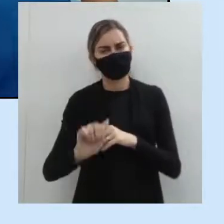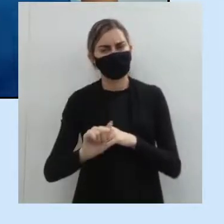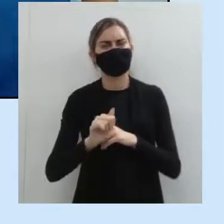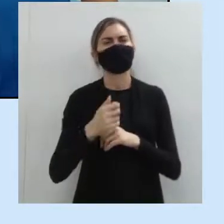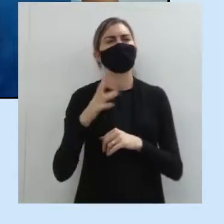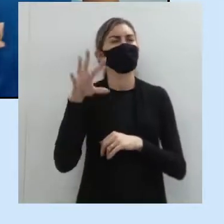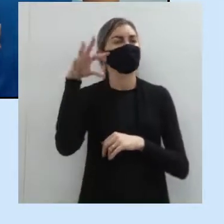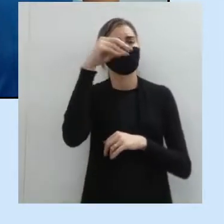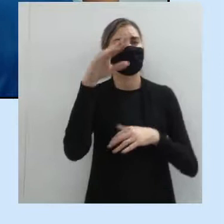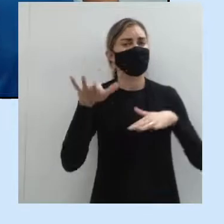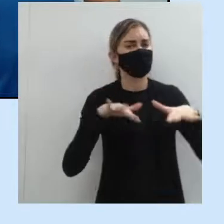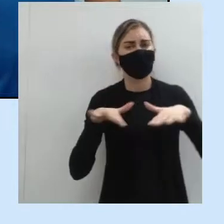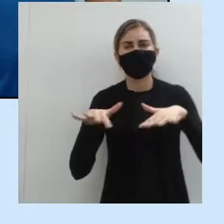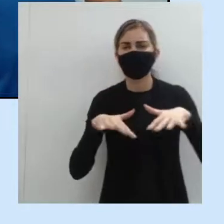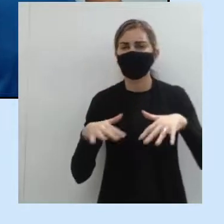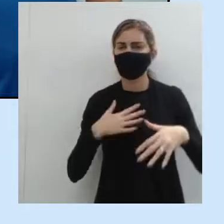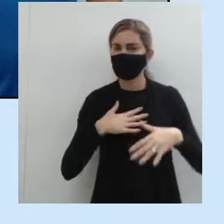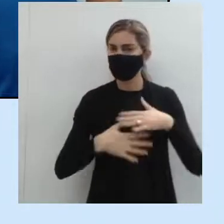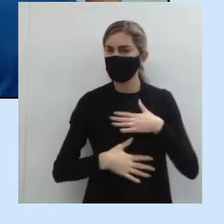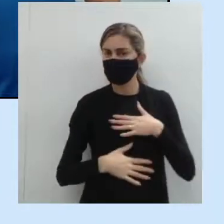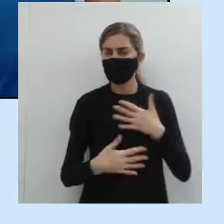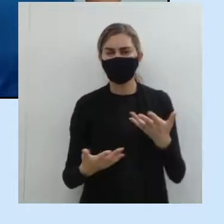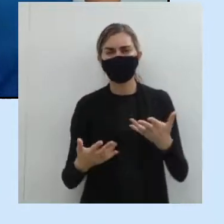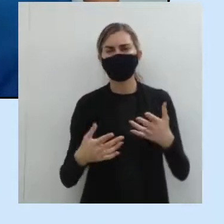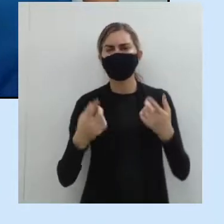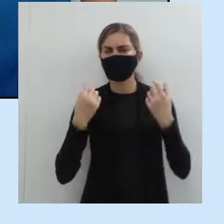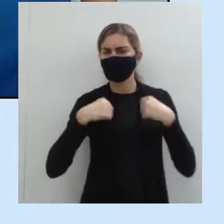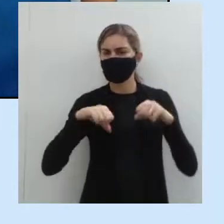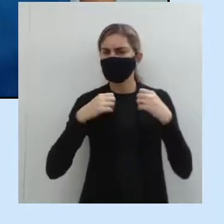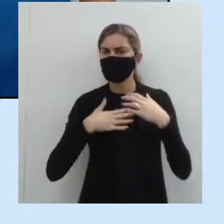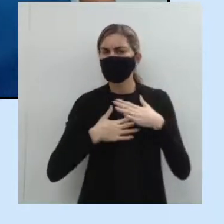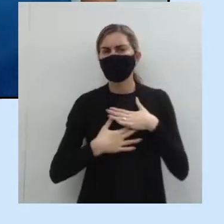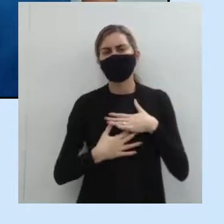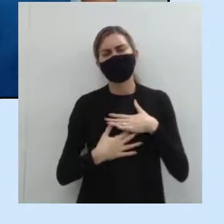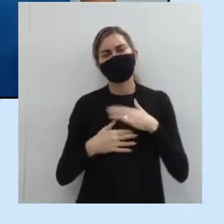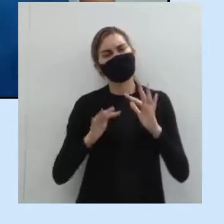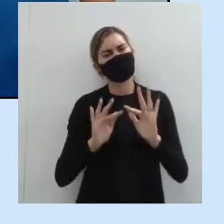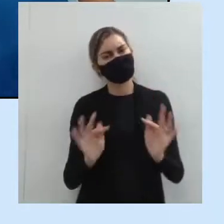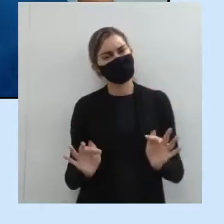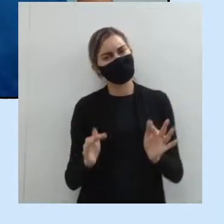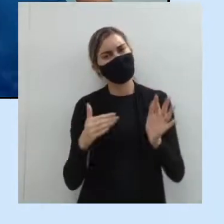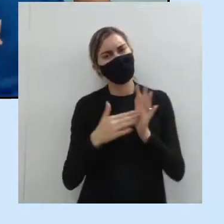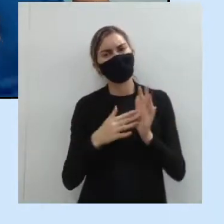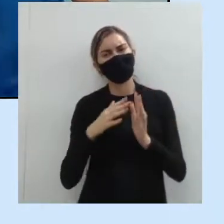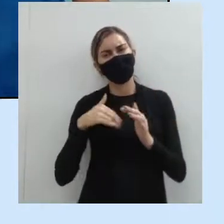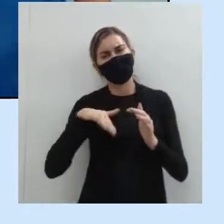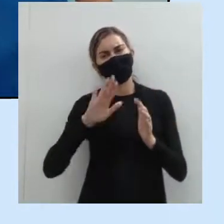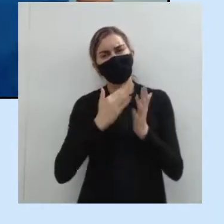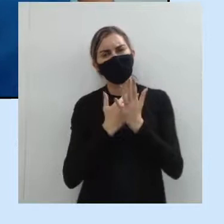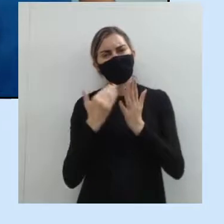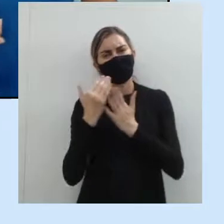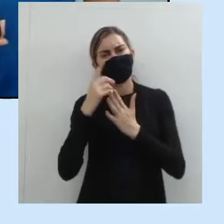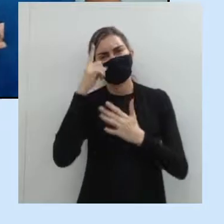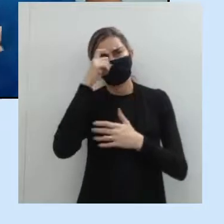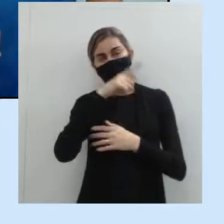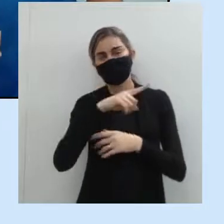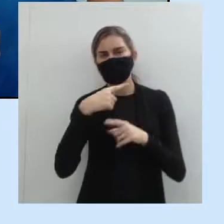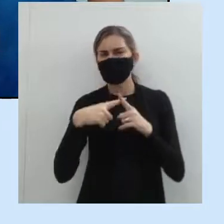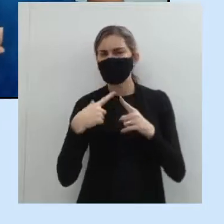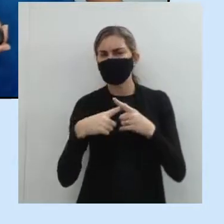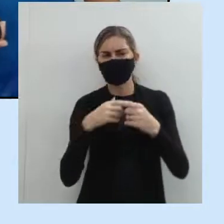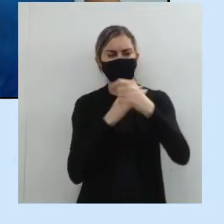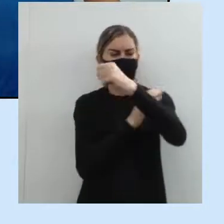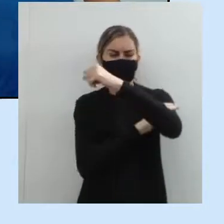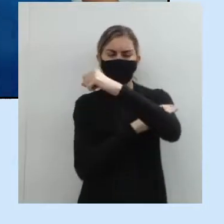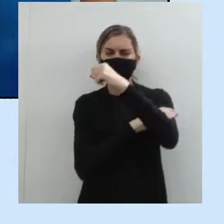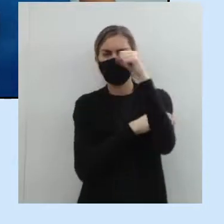presente em todos os movimentos feitos pelos músculos esqueléticos, desde os simples aos mais complexos. Por que eu trouxe esse nome, músculo